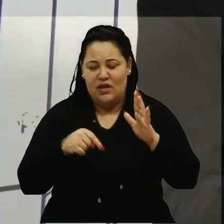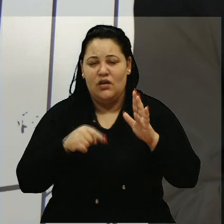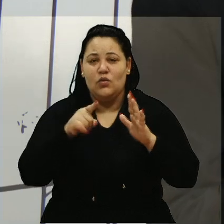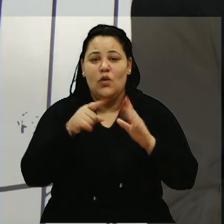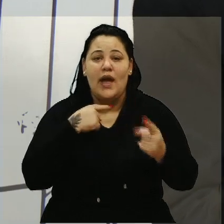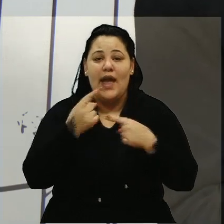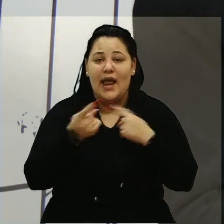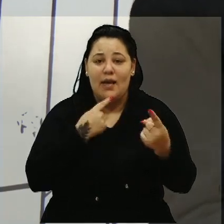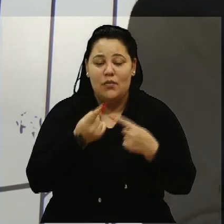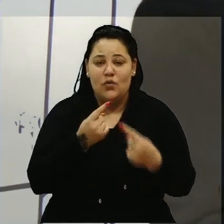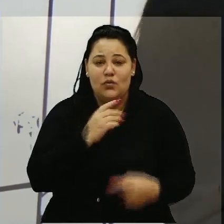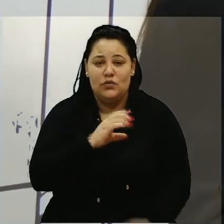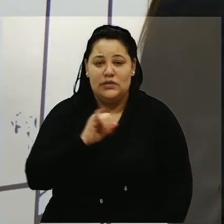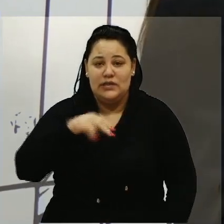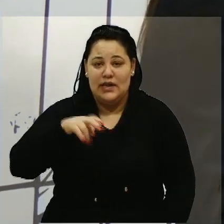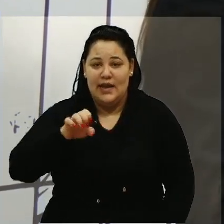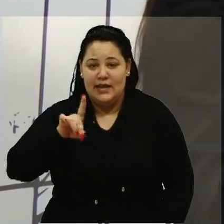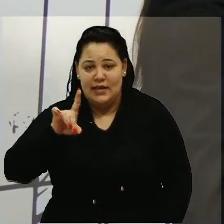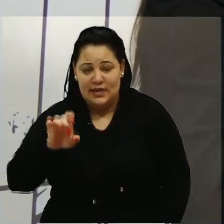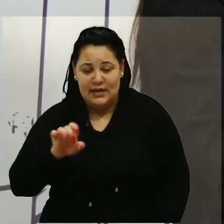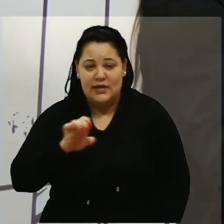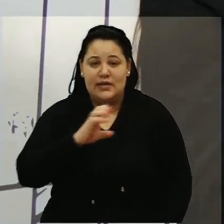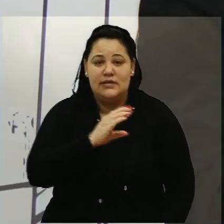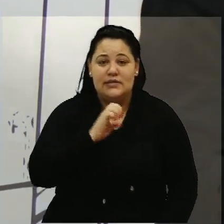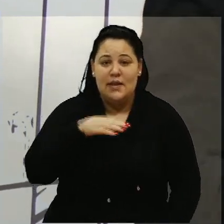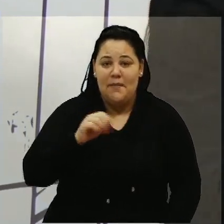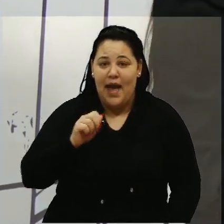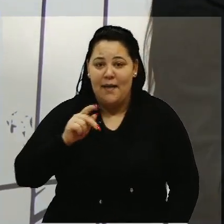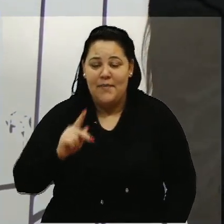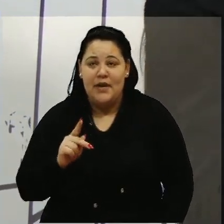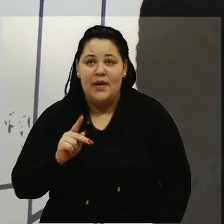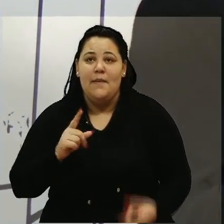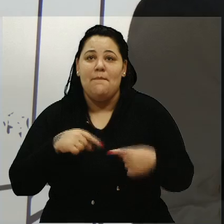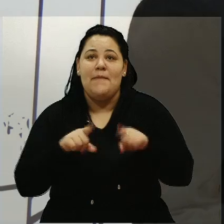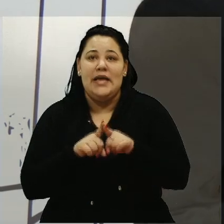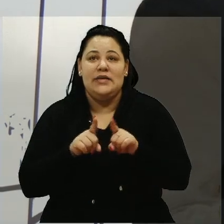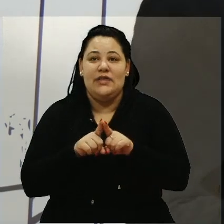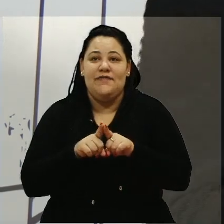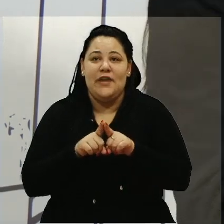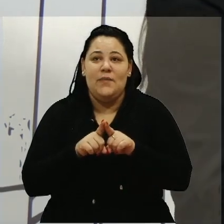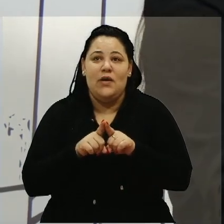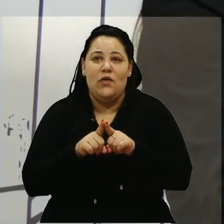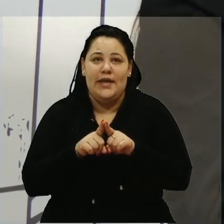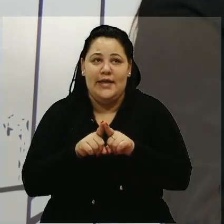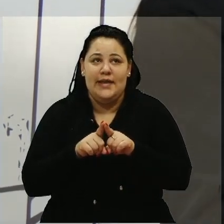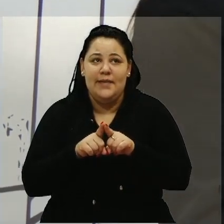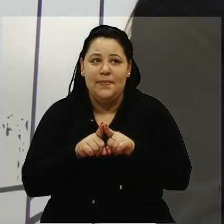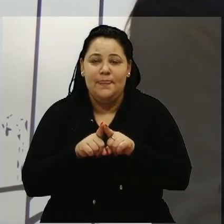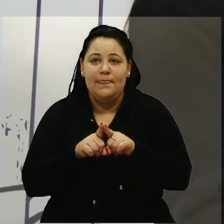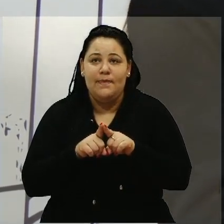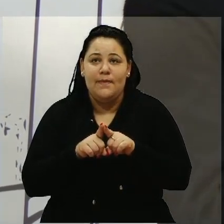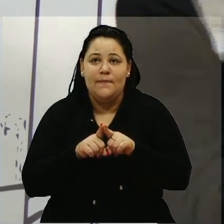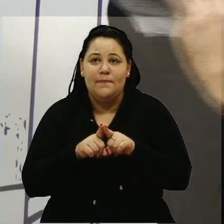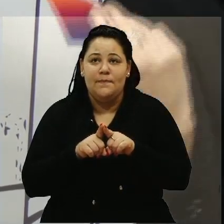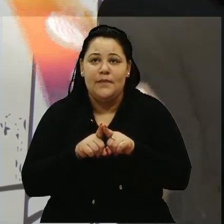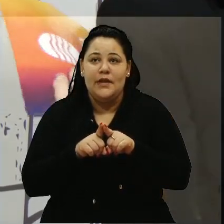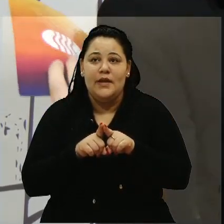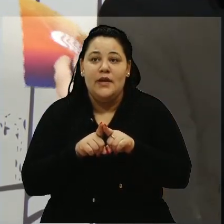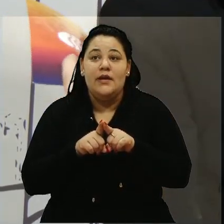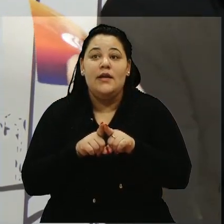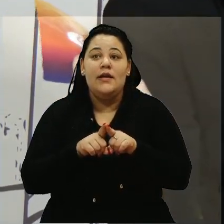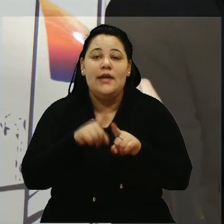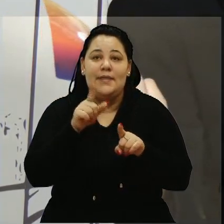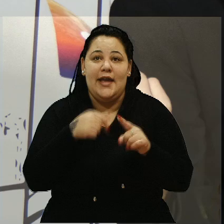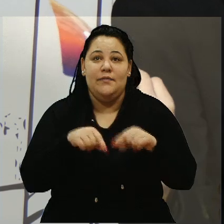que o Cined, o CEMAP, eles tiveram uma reestruturação, eles não estão em atendimento,